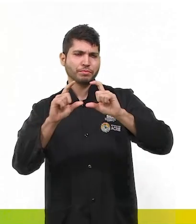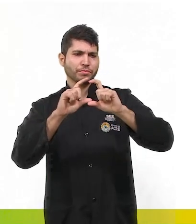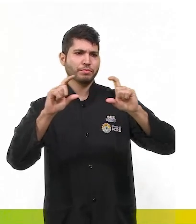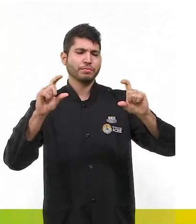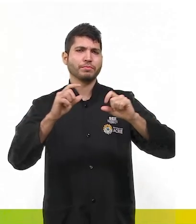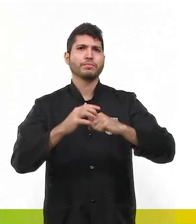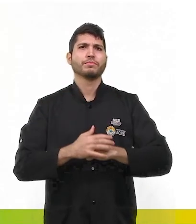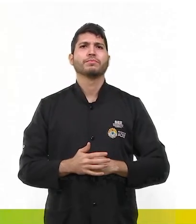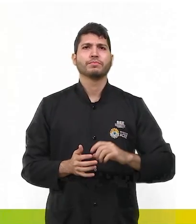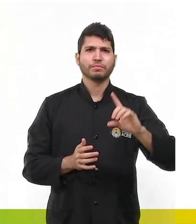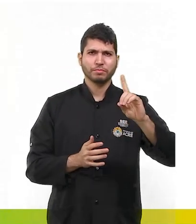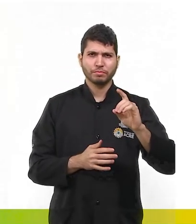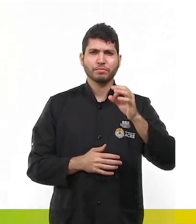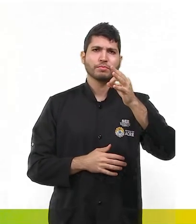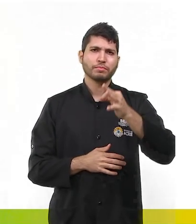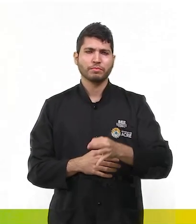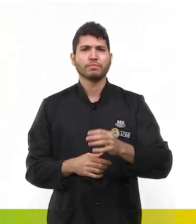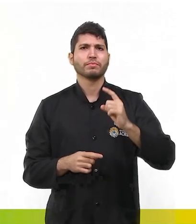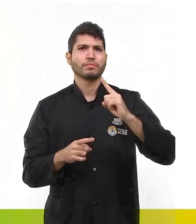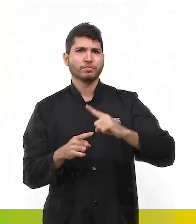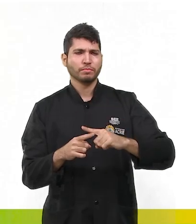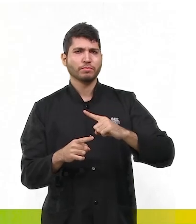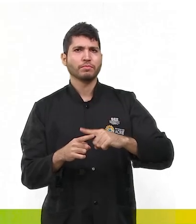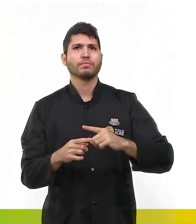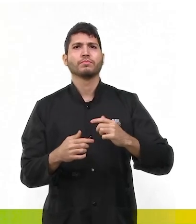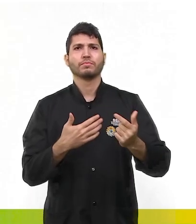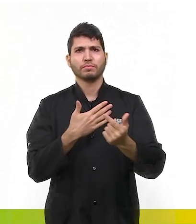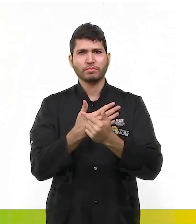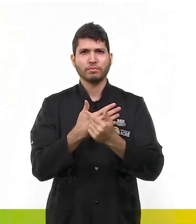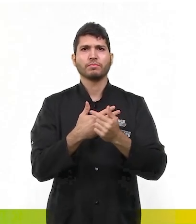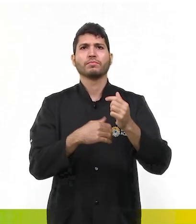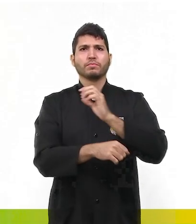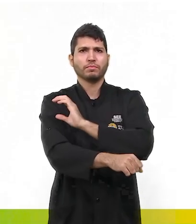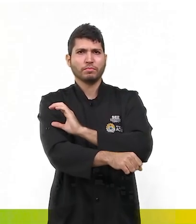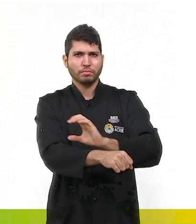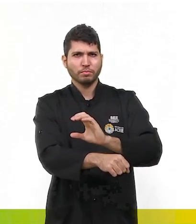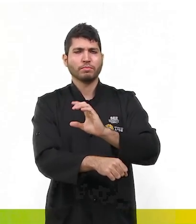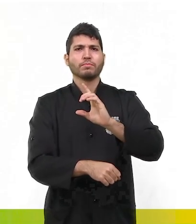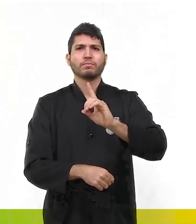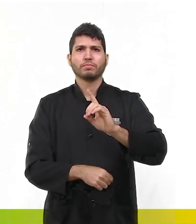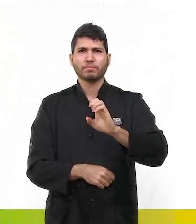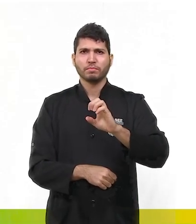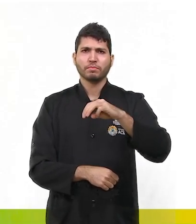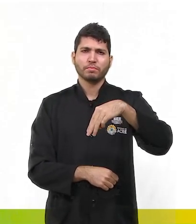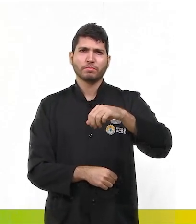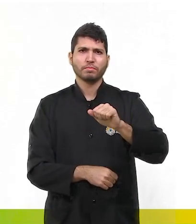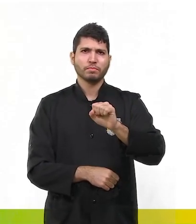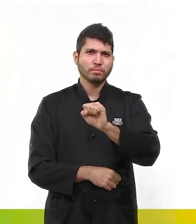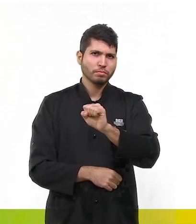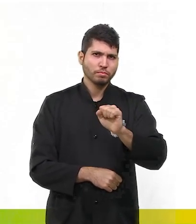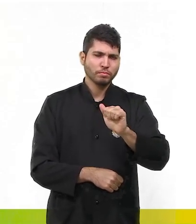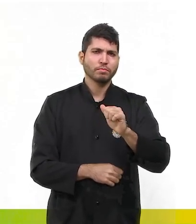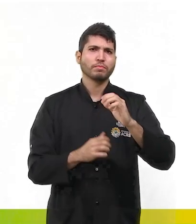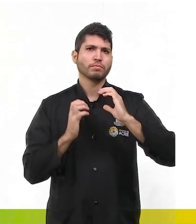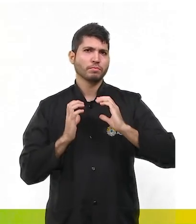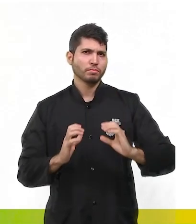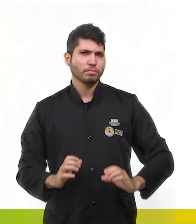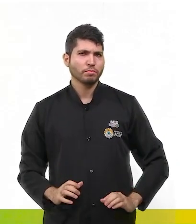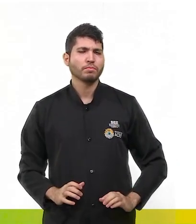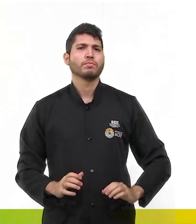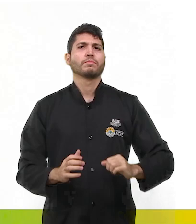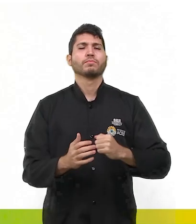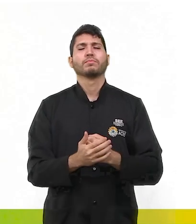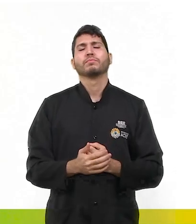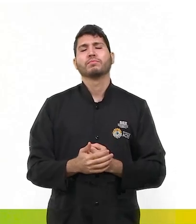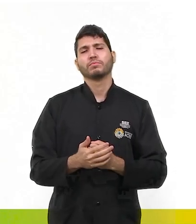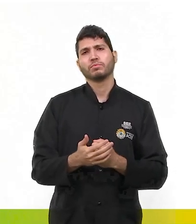alternativa D está correta, porque destaca o papel da cultura de massa na padronização dos comportamentos de consumo, o que gera